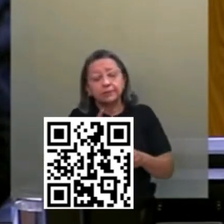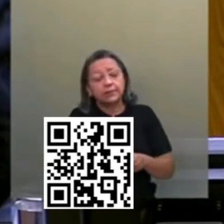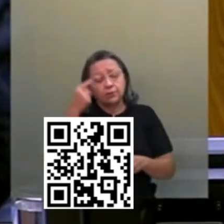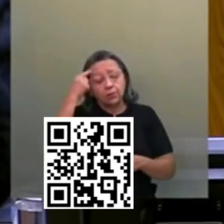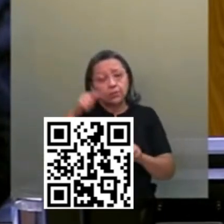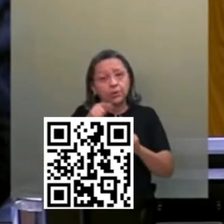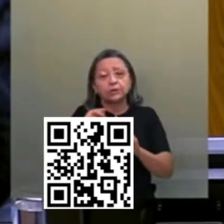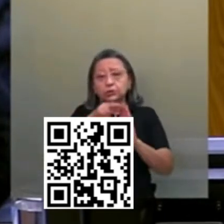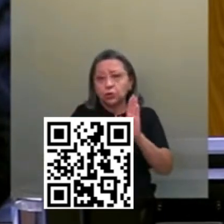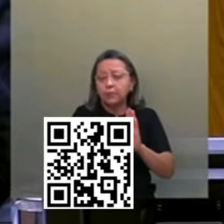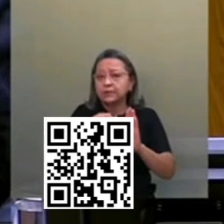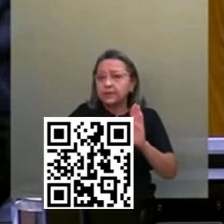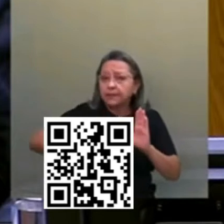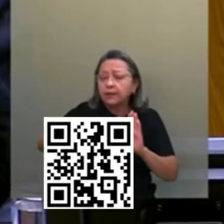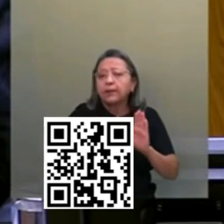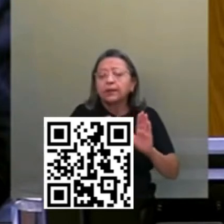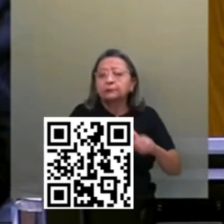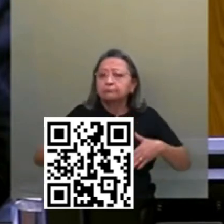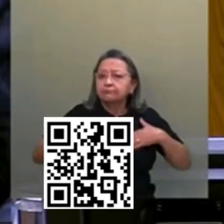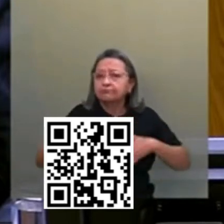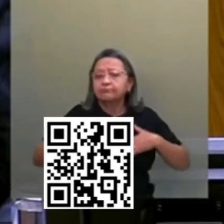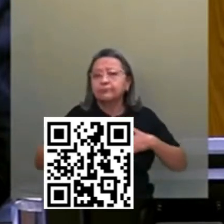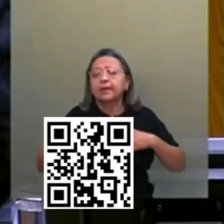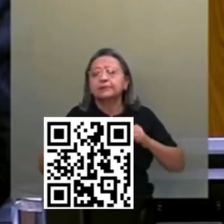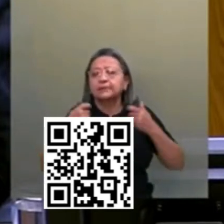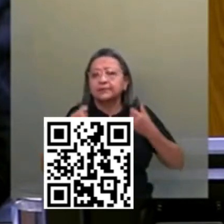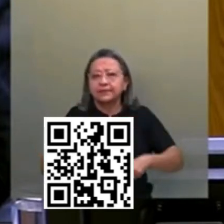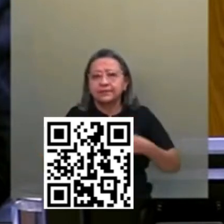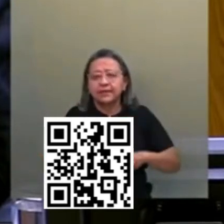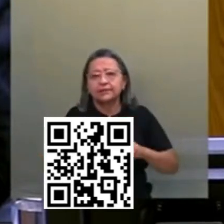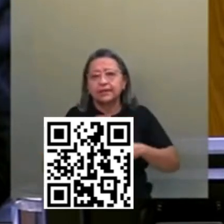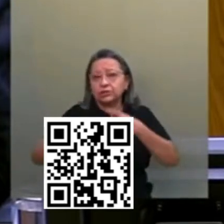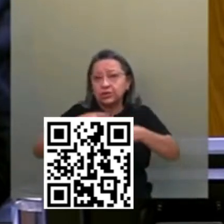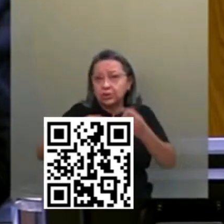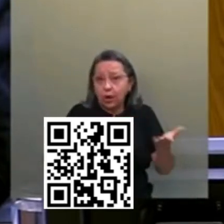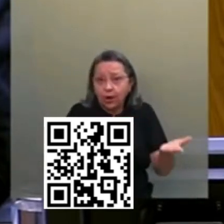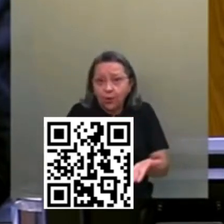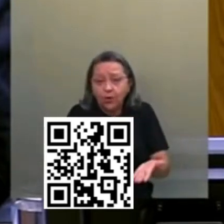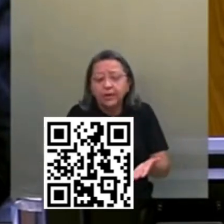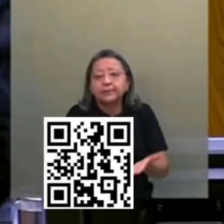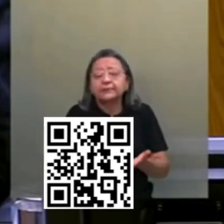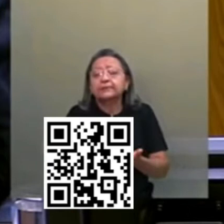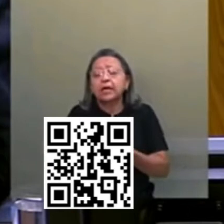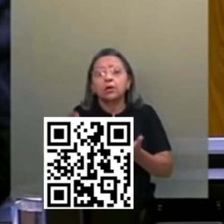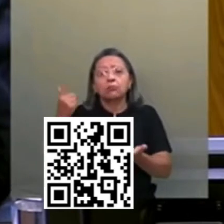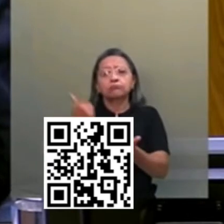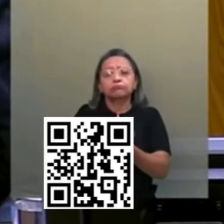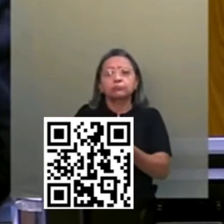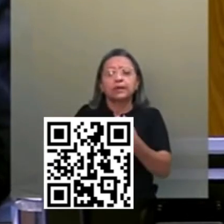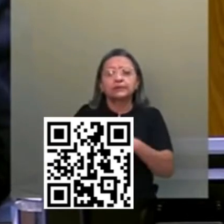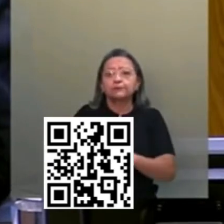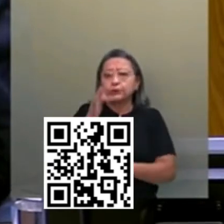as normas ambientais, a fim de satisfazer as necessidades da geração atual, sem comprometer as